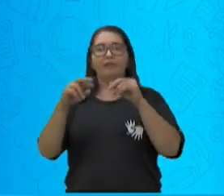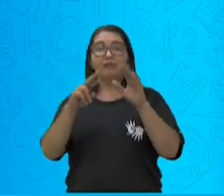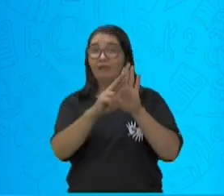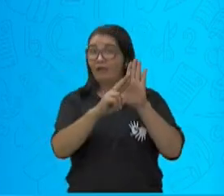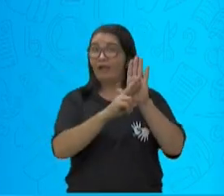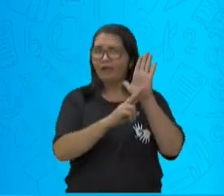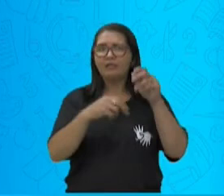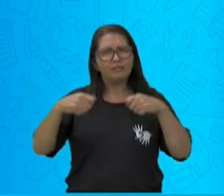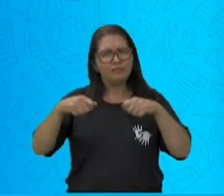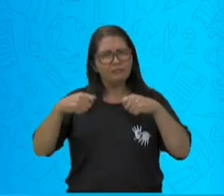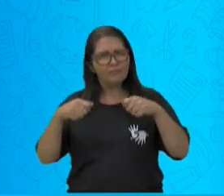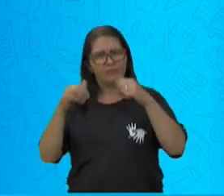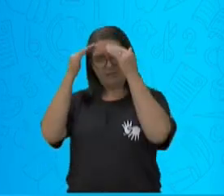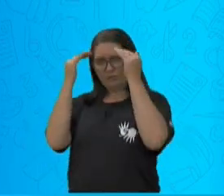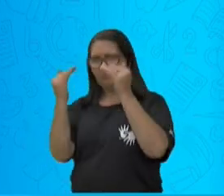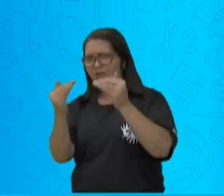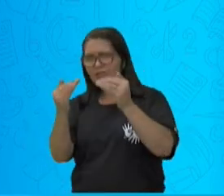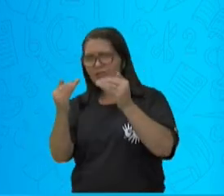Vamos praticar?